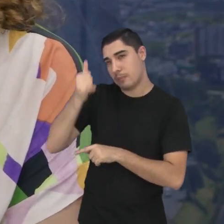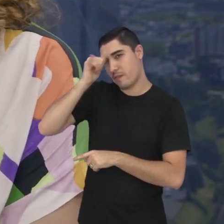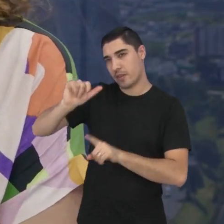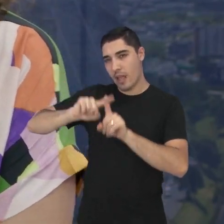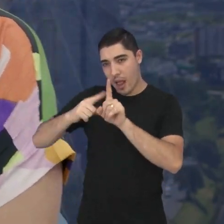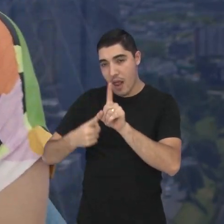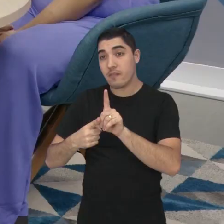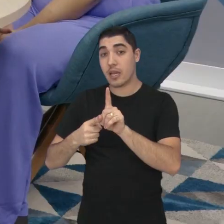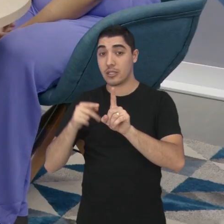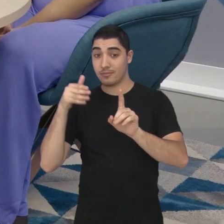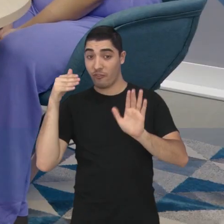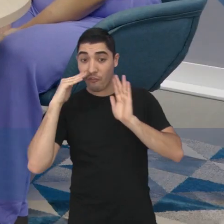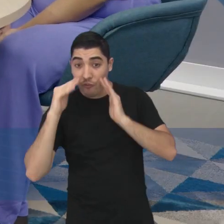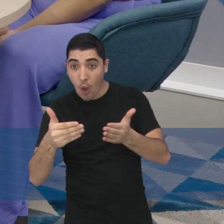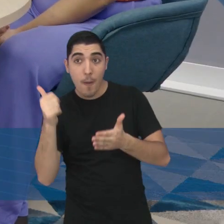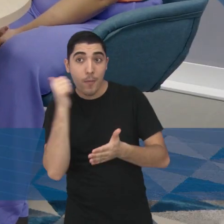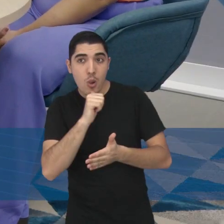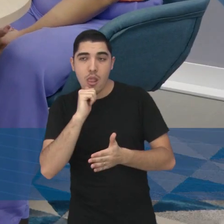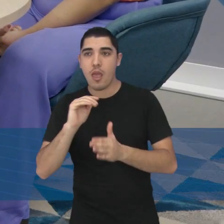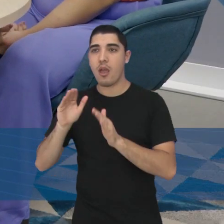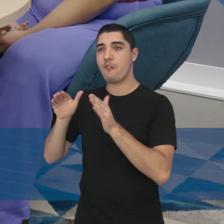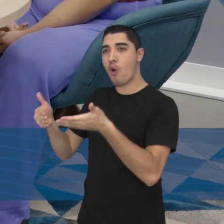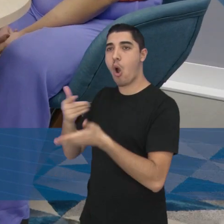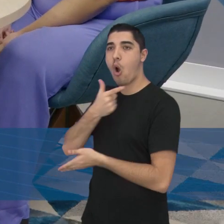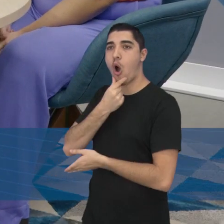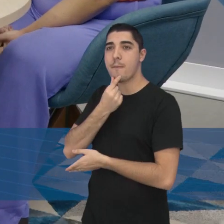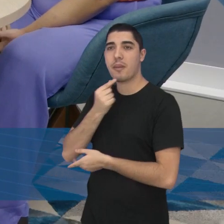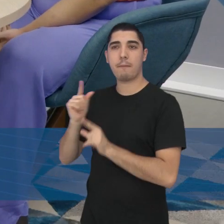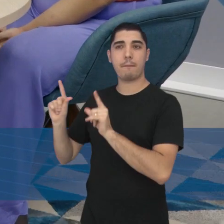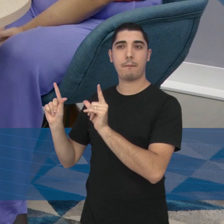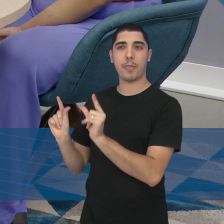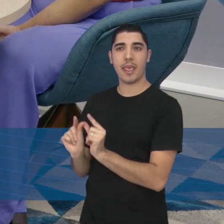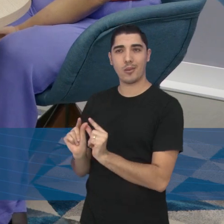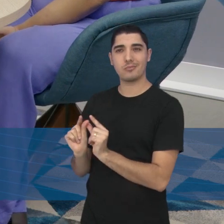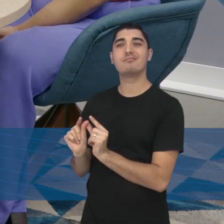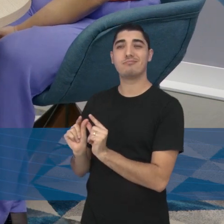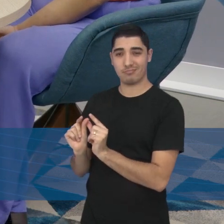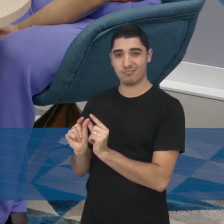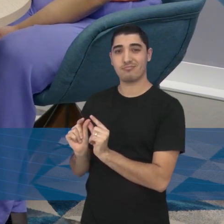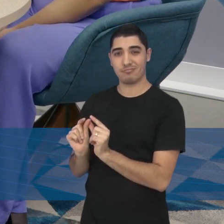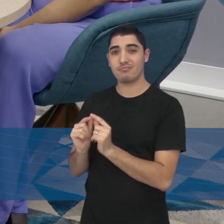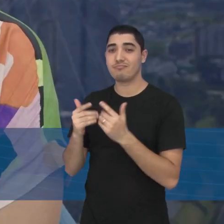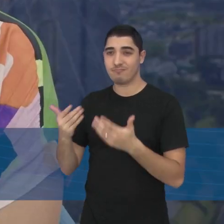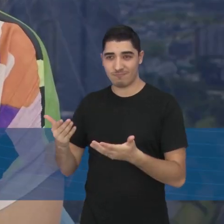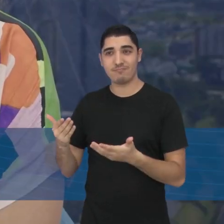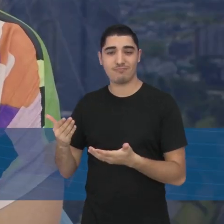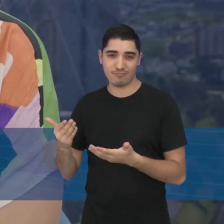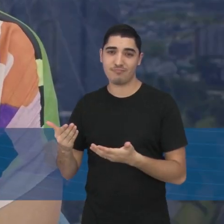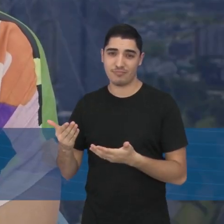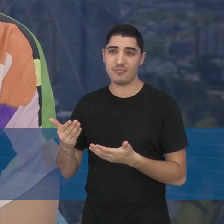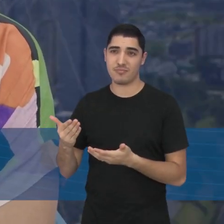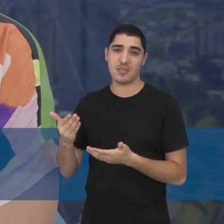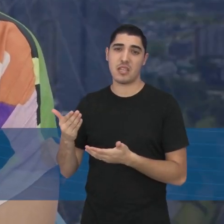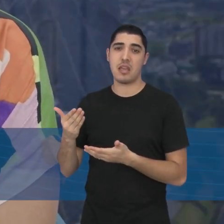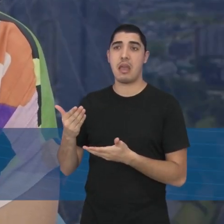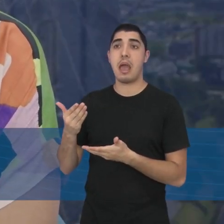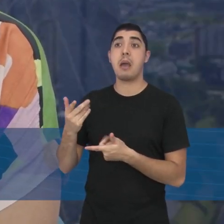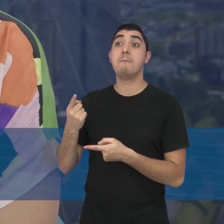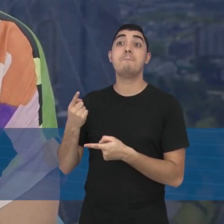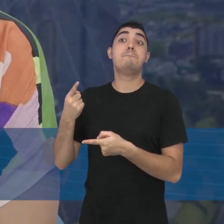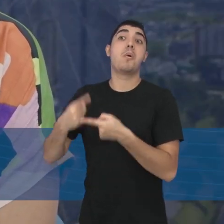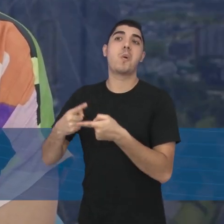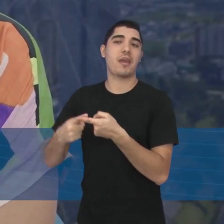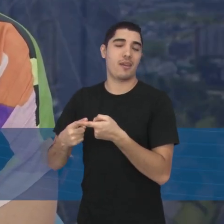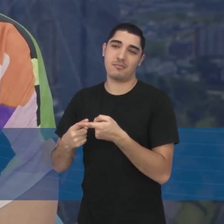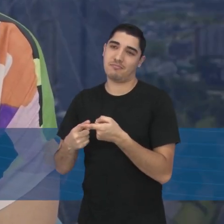mulher, né? mulheres do que na roda dos homens. Verdade. Né? Os homens, eles, enfim, acho que também não, porque a